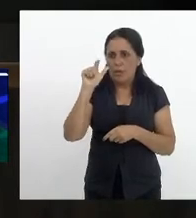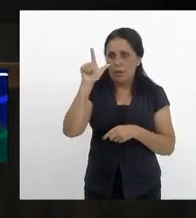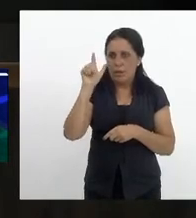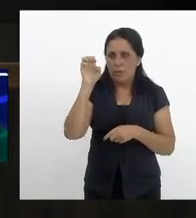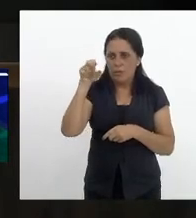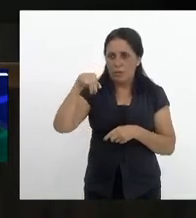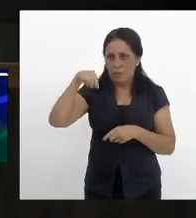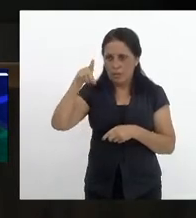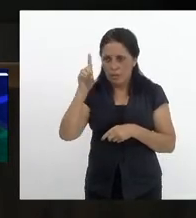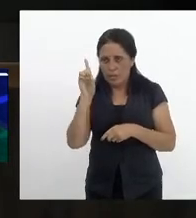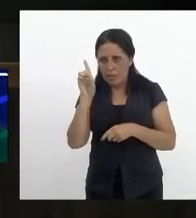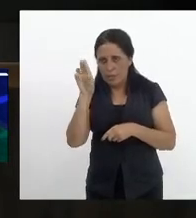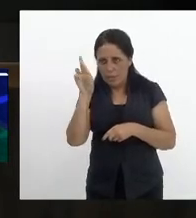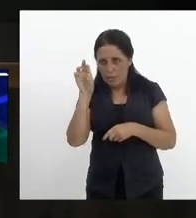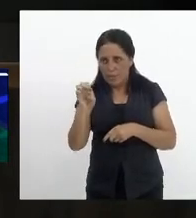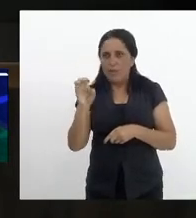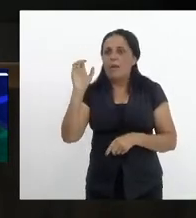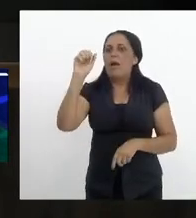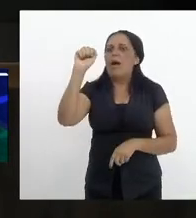deputado Rosenberg.